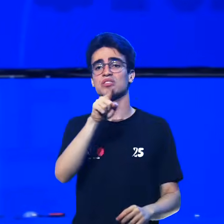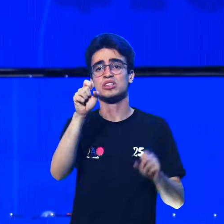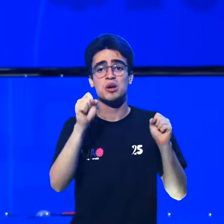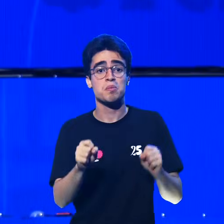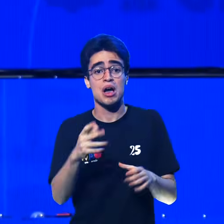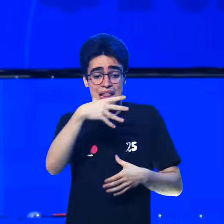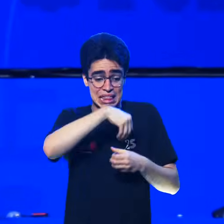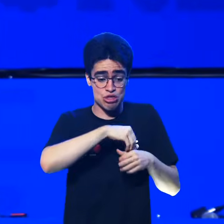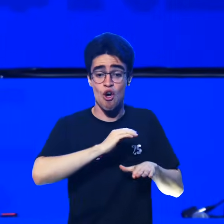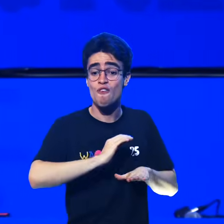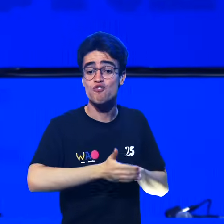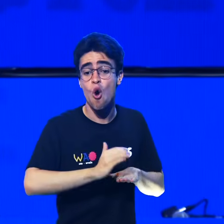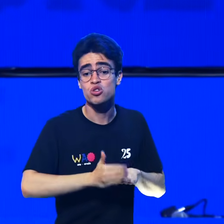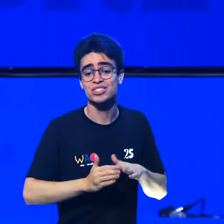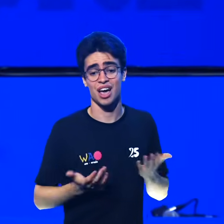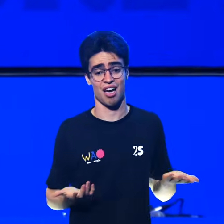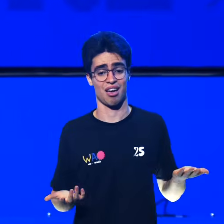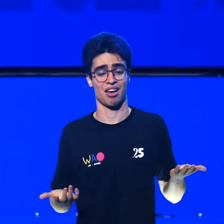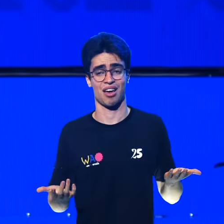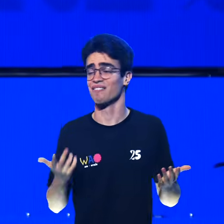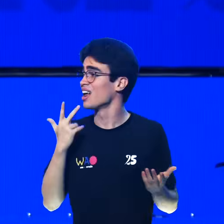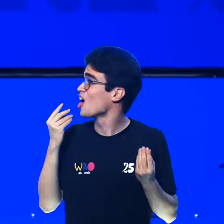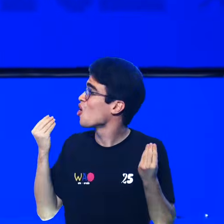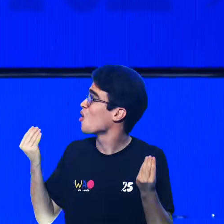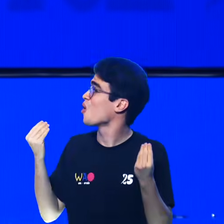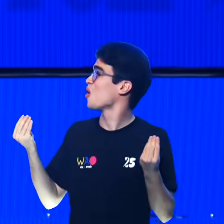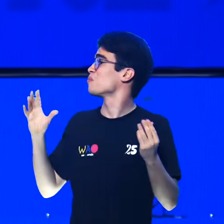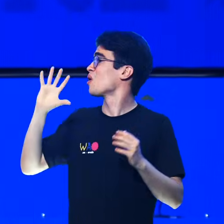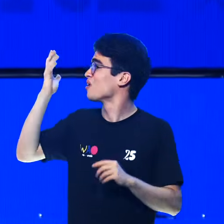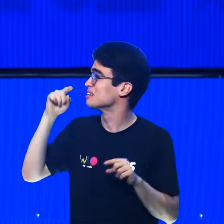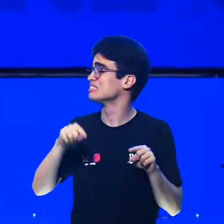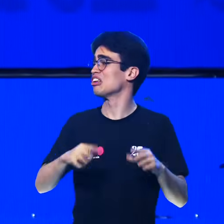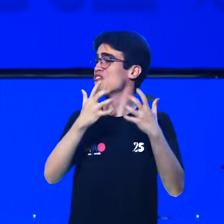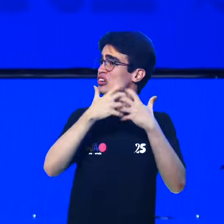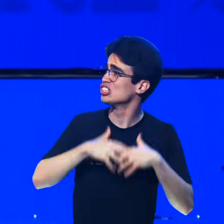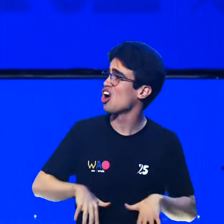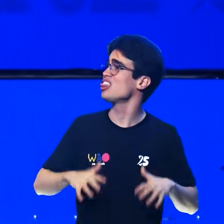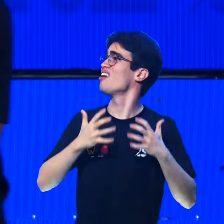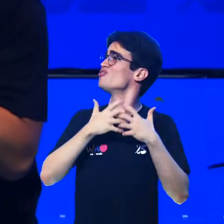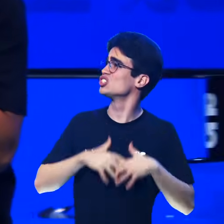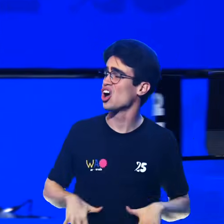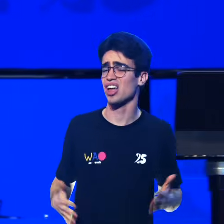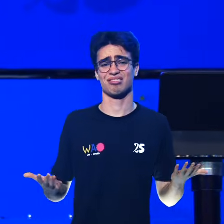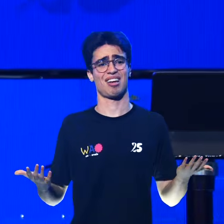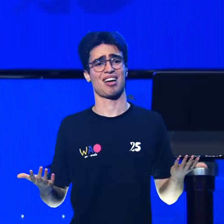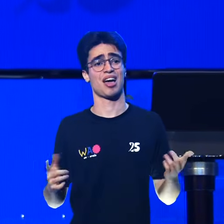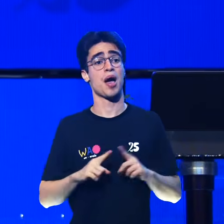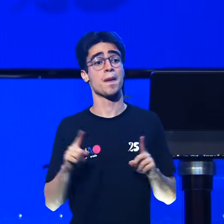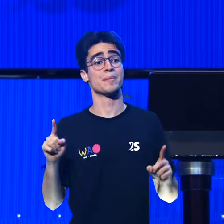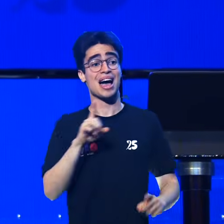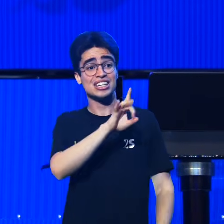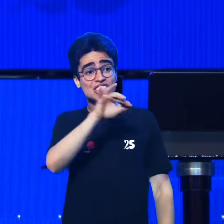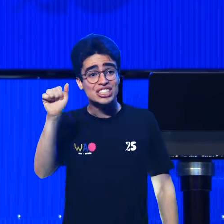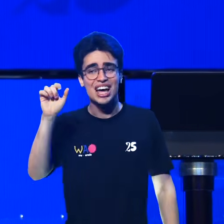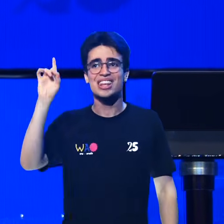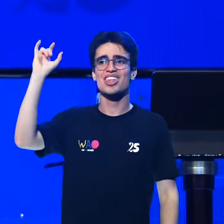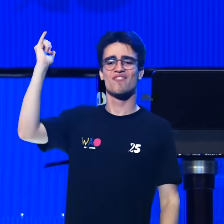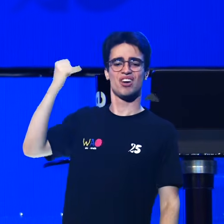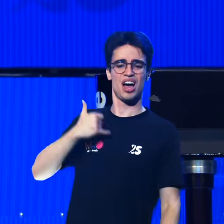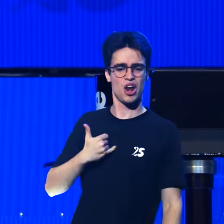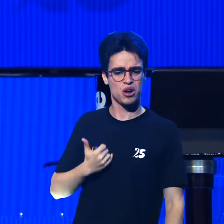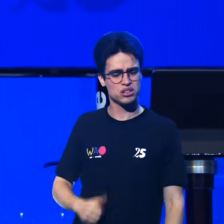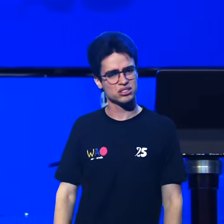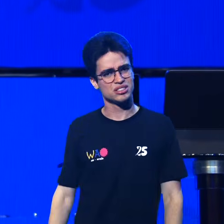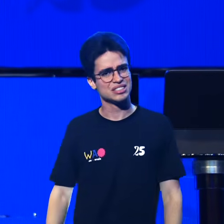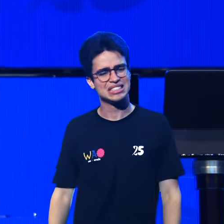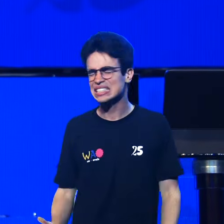seu Fusca, dizendo, Deus, o que acontece que aqui não vai, e naquele dia eu ouvi a voz de Deus,